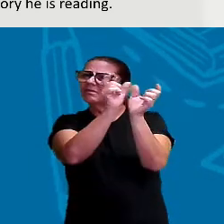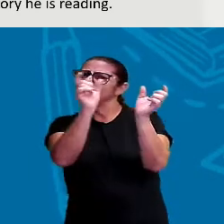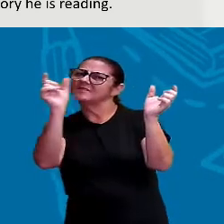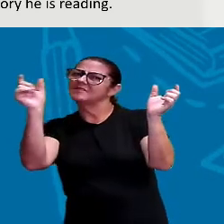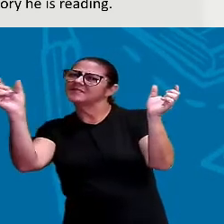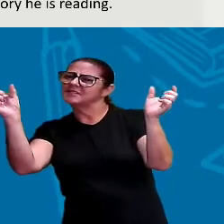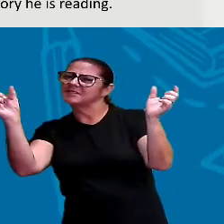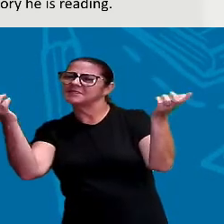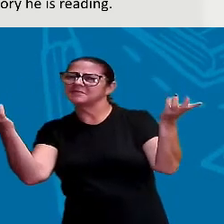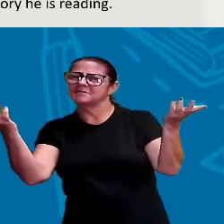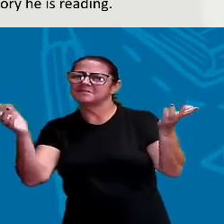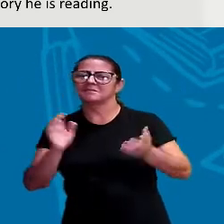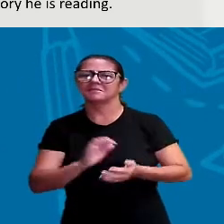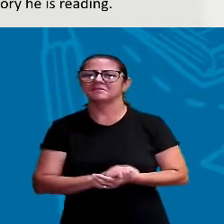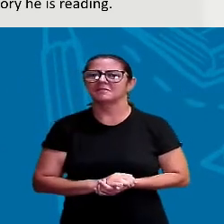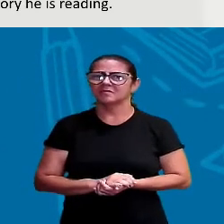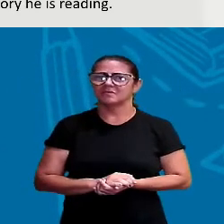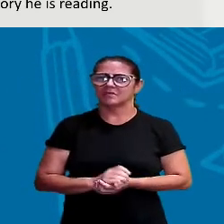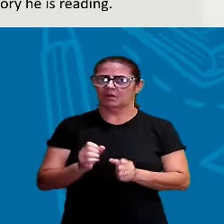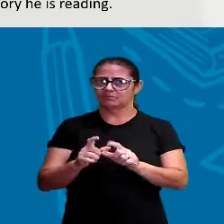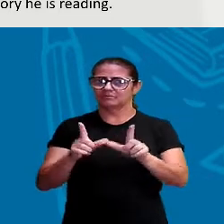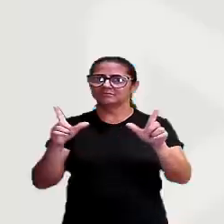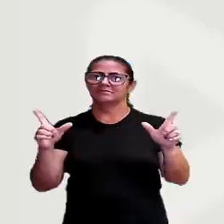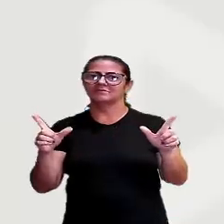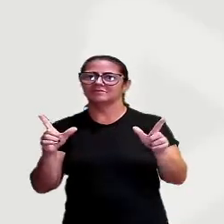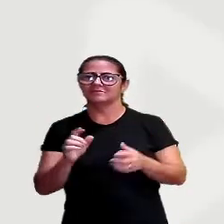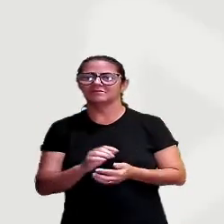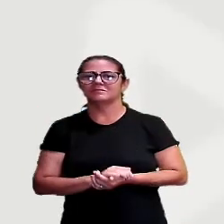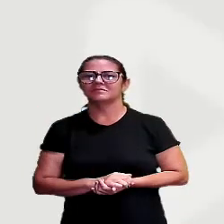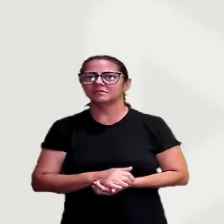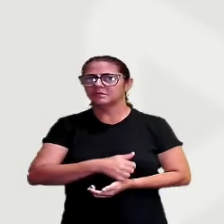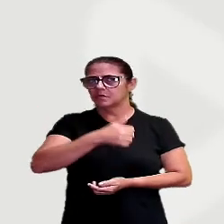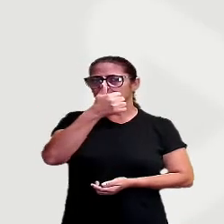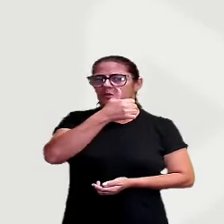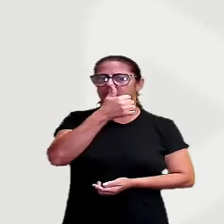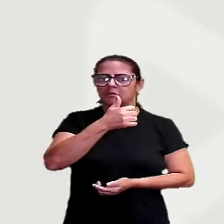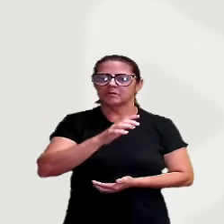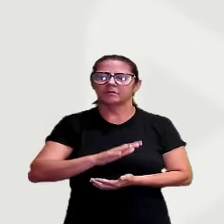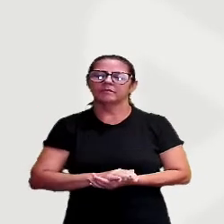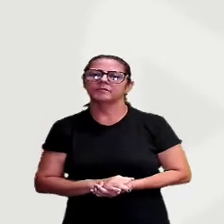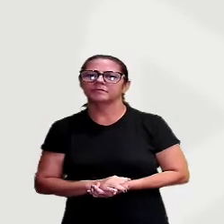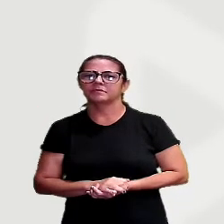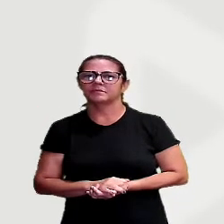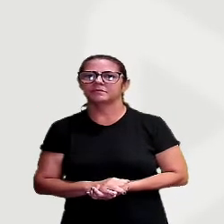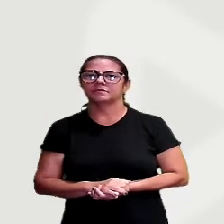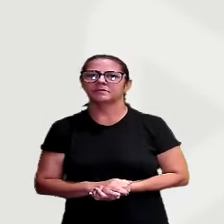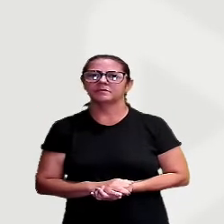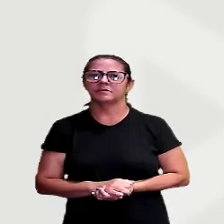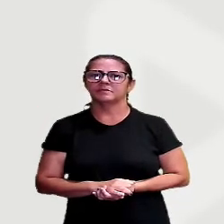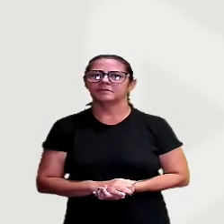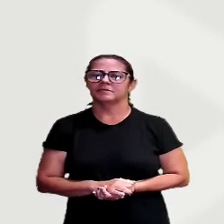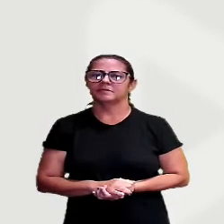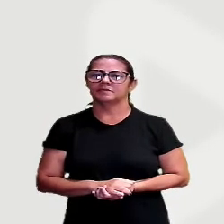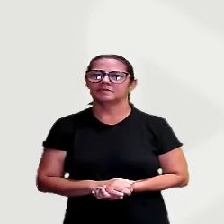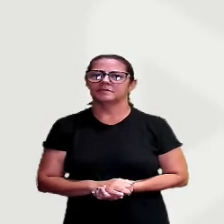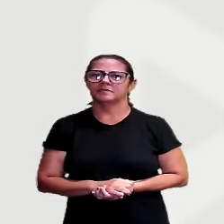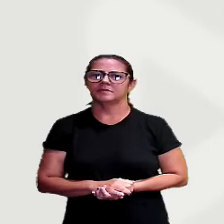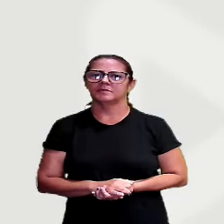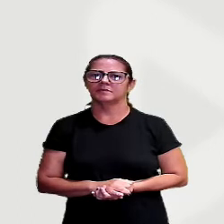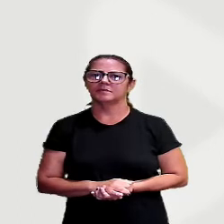né? Então, ó, foca na tela que diz: primeira questão, check the best alternatives to answer